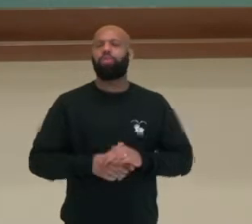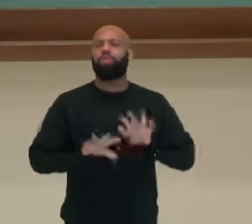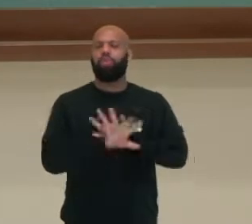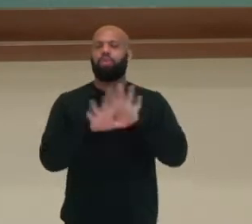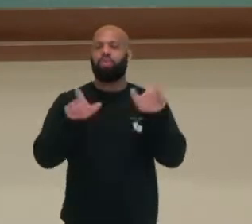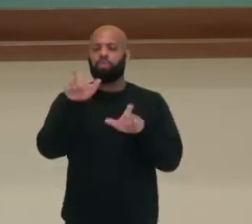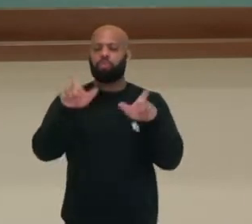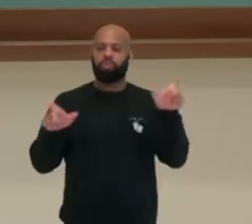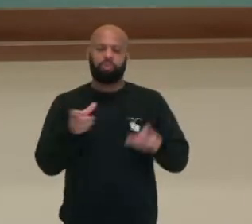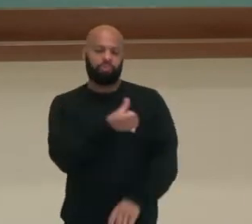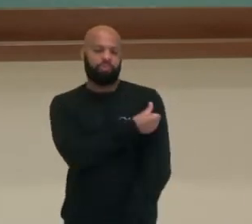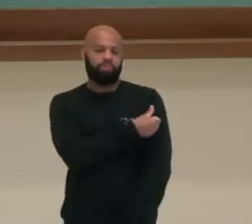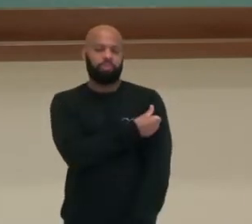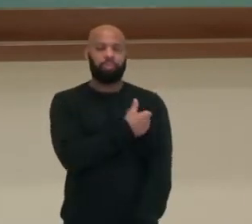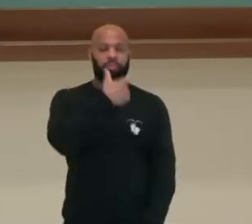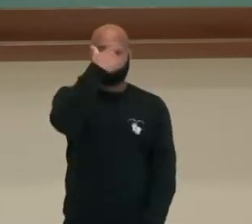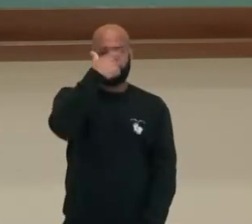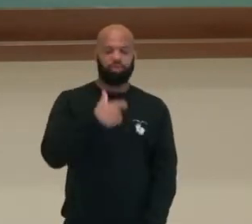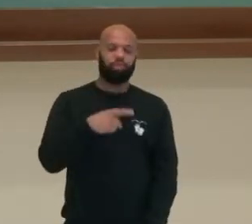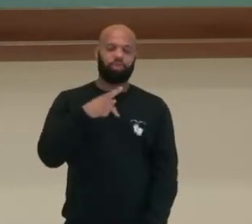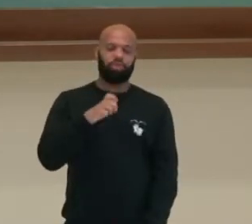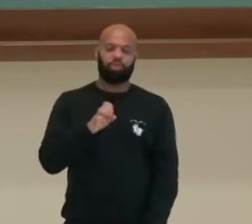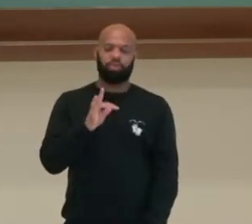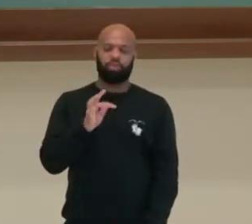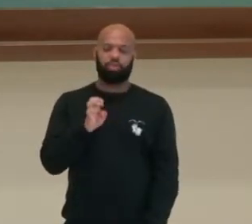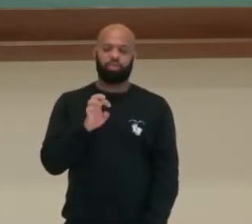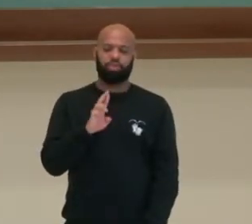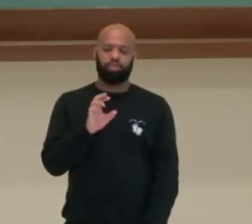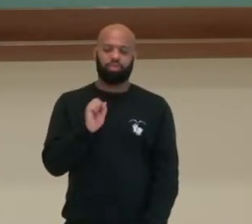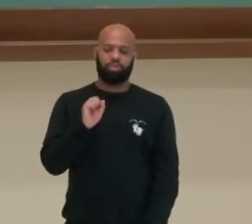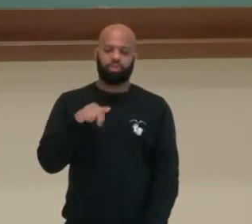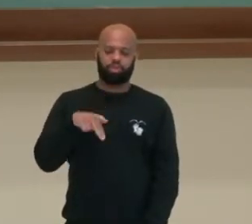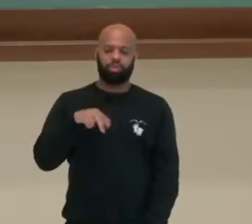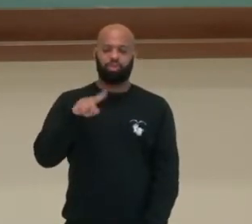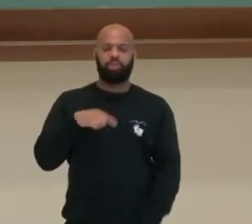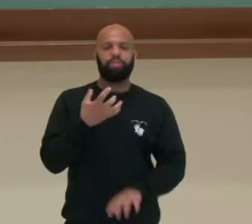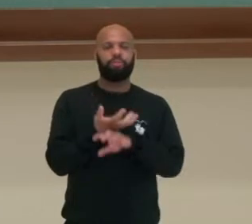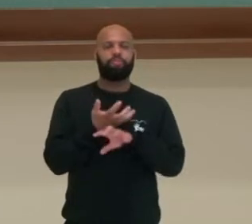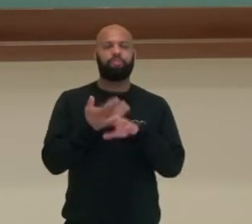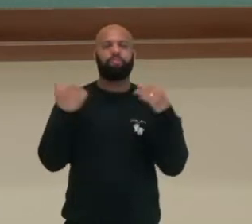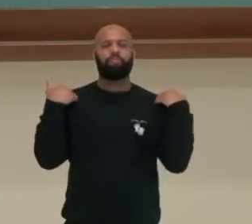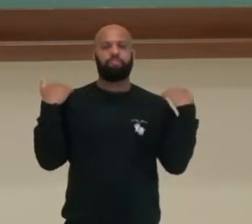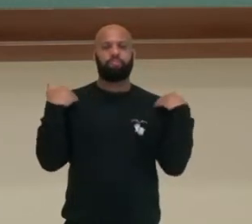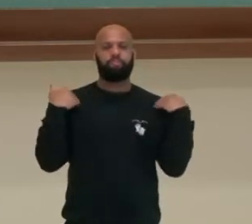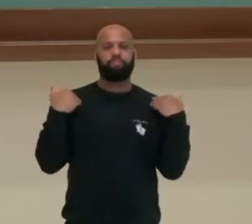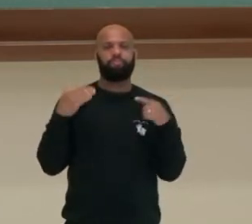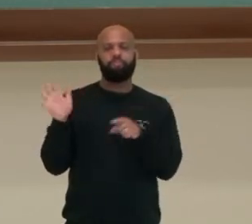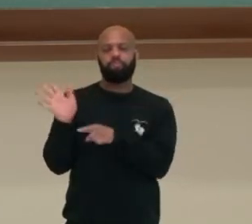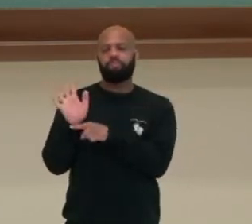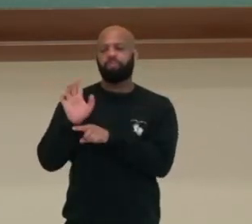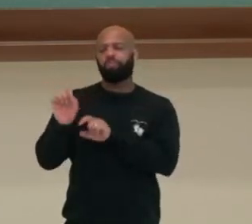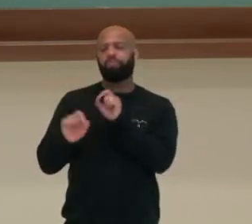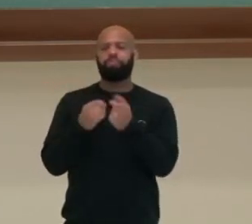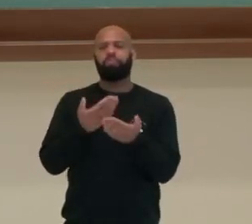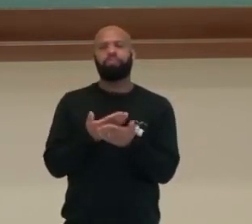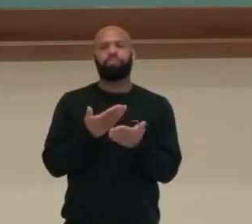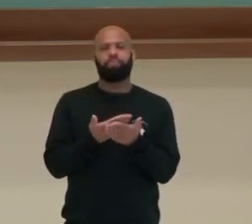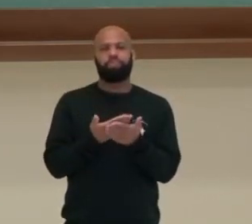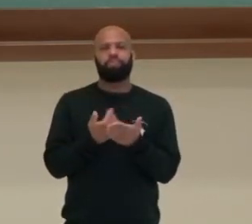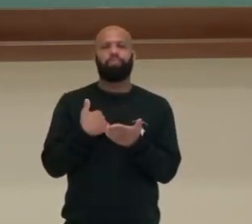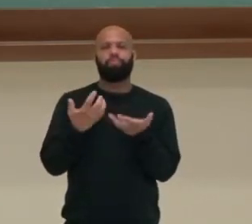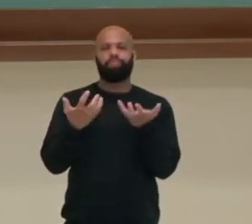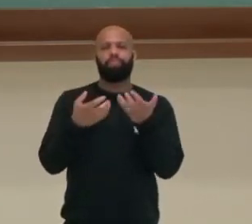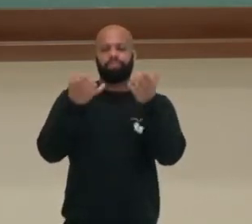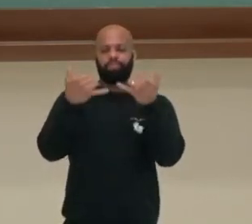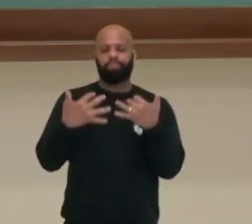Olá, pessoal do sexto ano. Eu sou o professor Peterson, da disciplina de Educação Física. E nesse vídeo eu quero conversar com